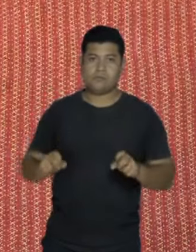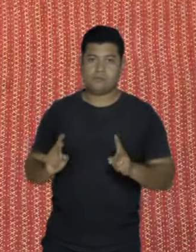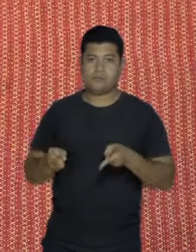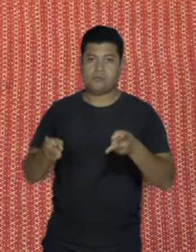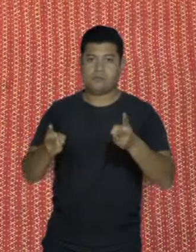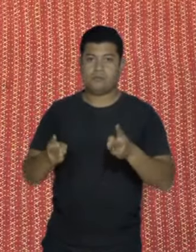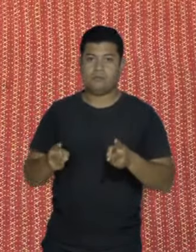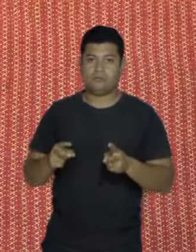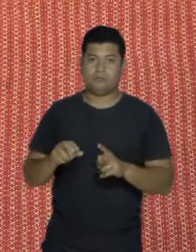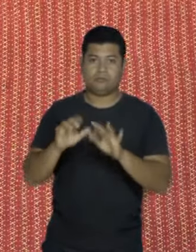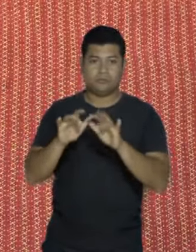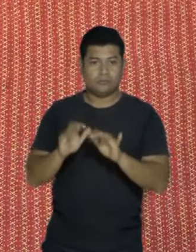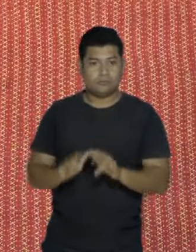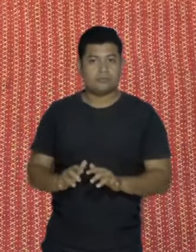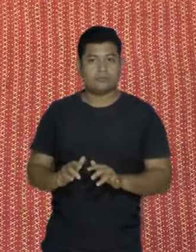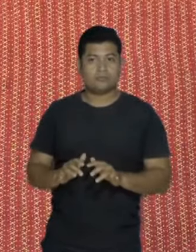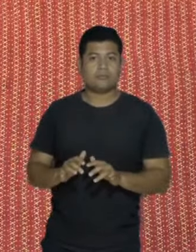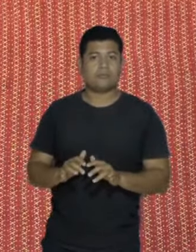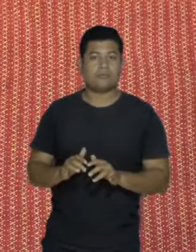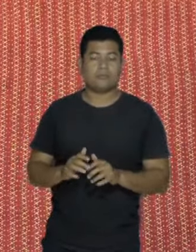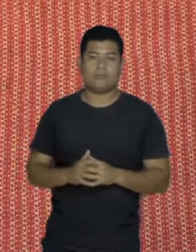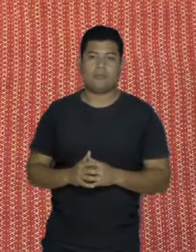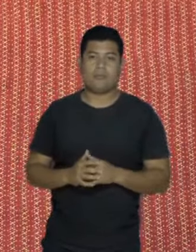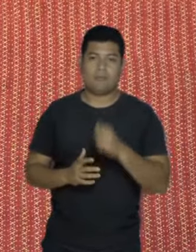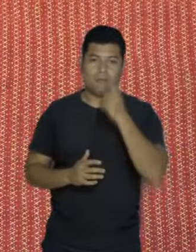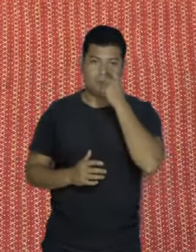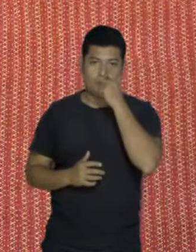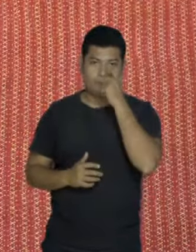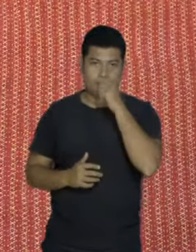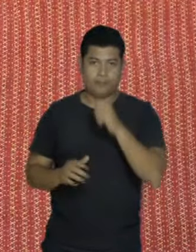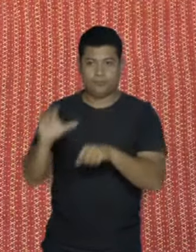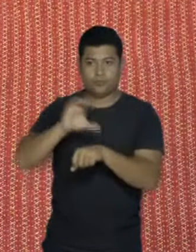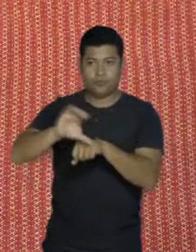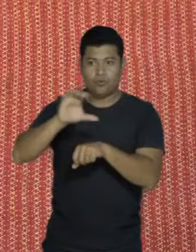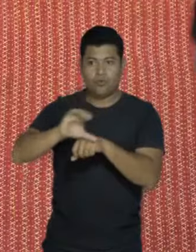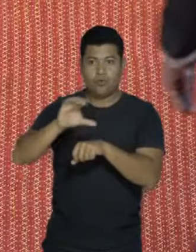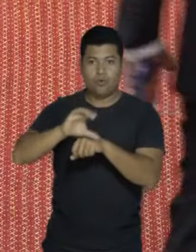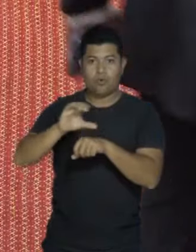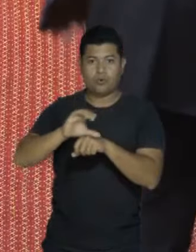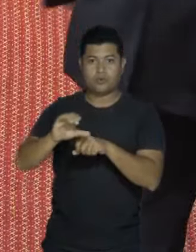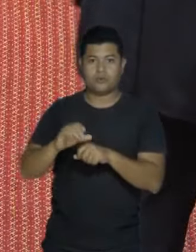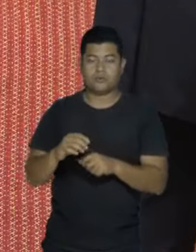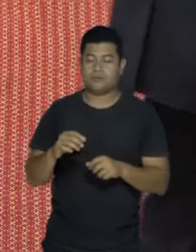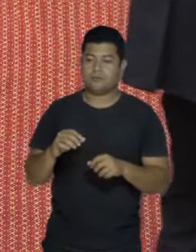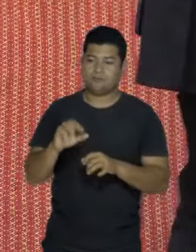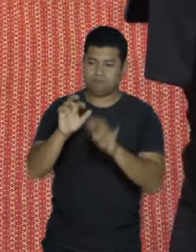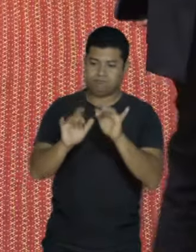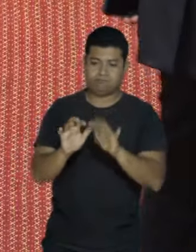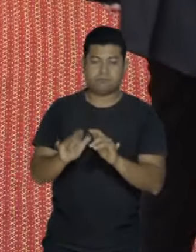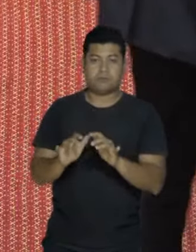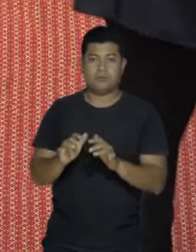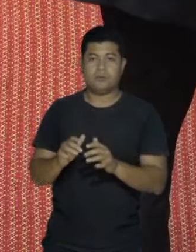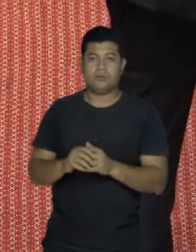em programação o curso de programação será oferecido em ciclos trimestrais